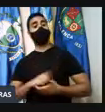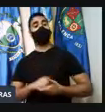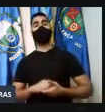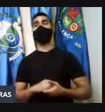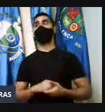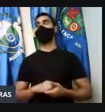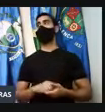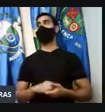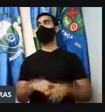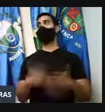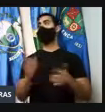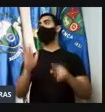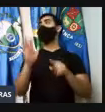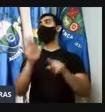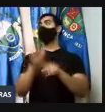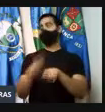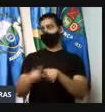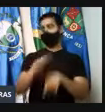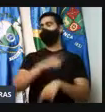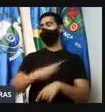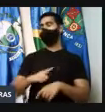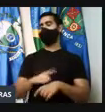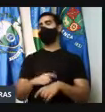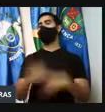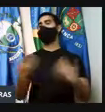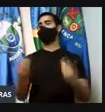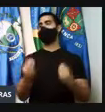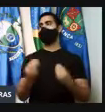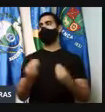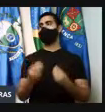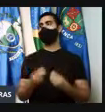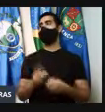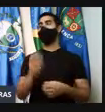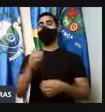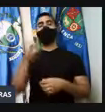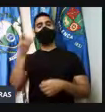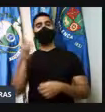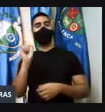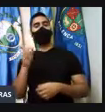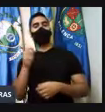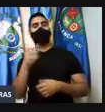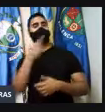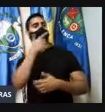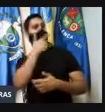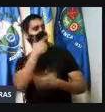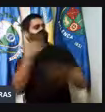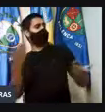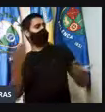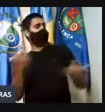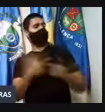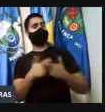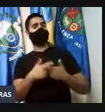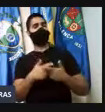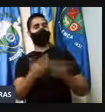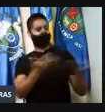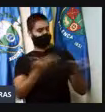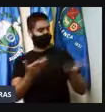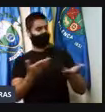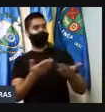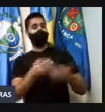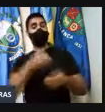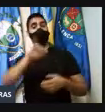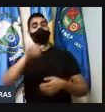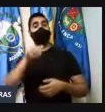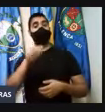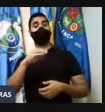quem apoia o governo. Então, poxa, aqui eu só quero deixar claro, aqui eu tenho que achar engraçado isso, porque a gente recebeu a doutora Jaqueline na terça-feira